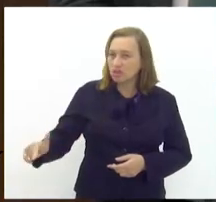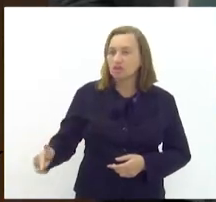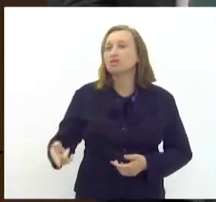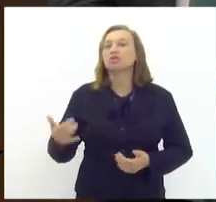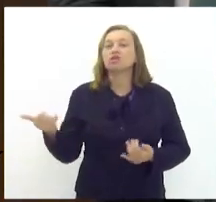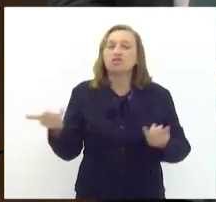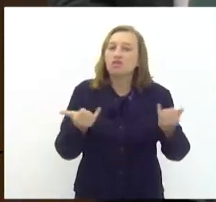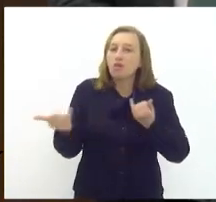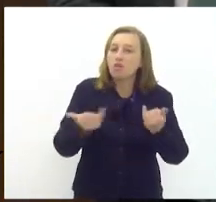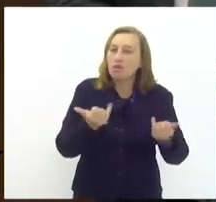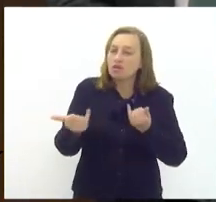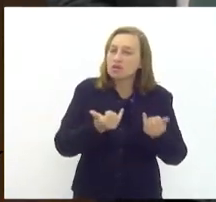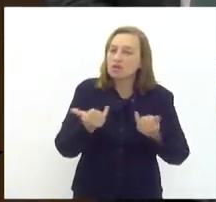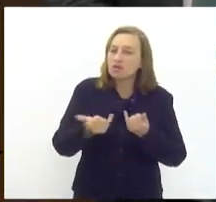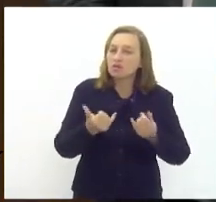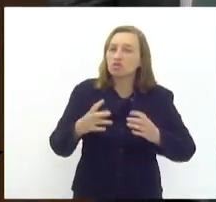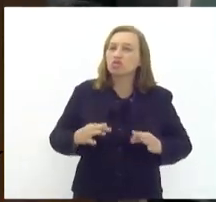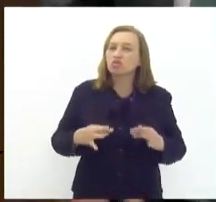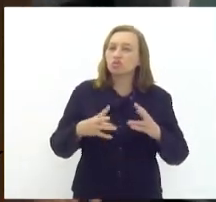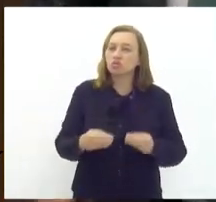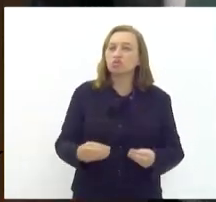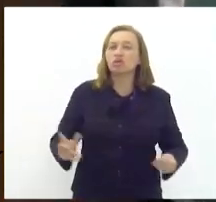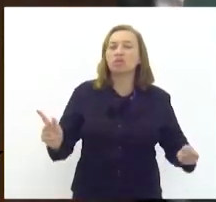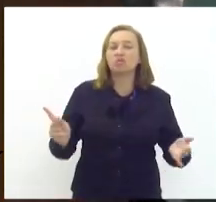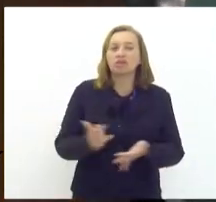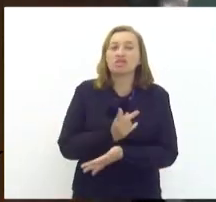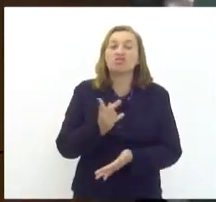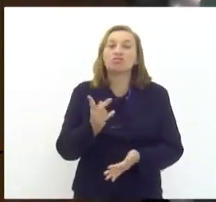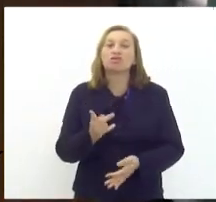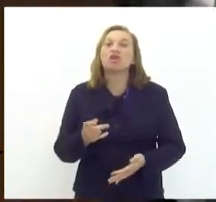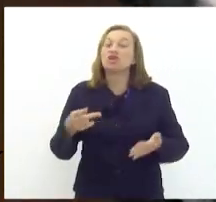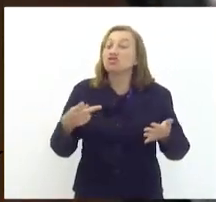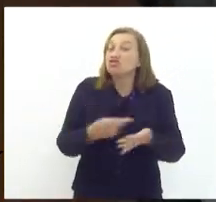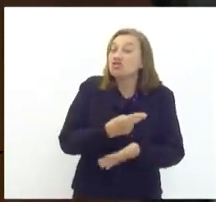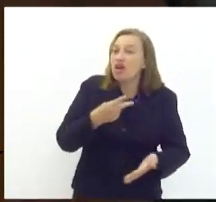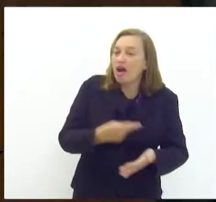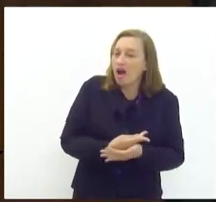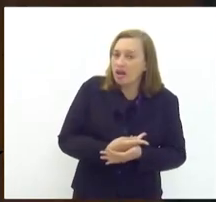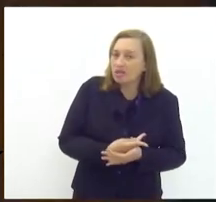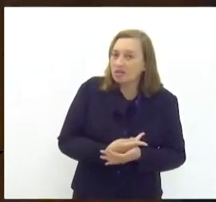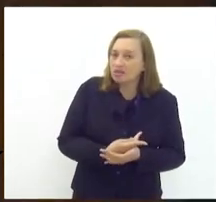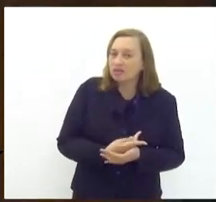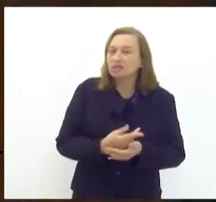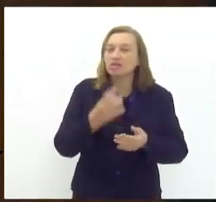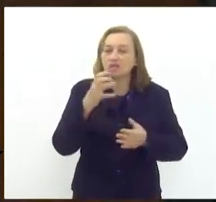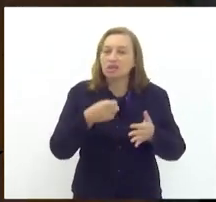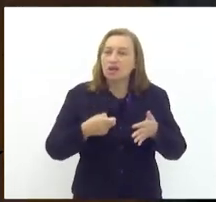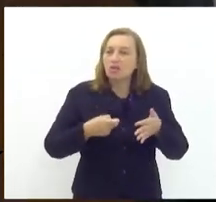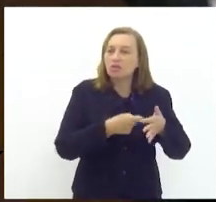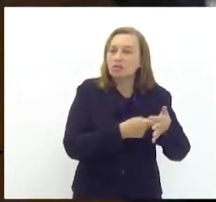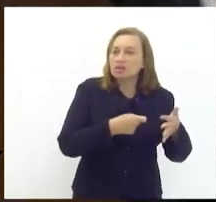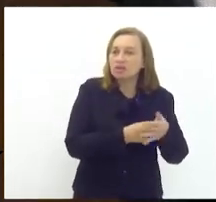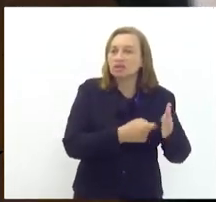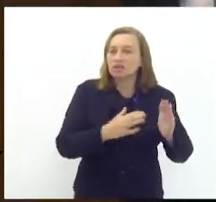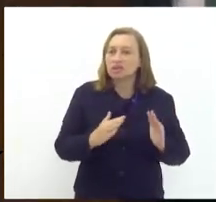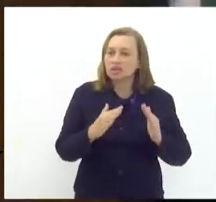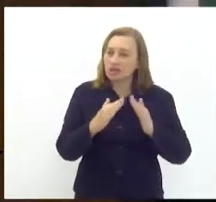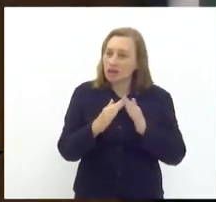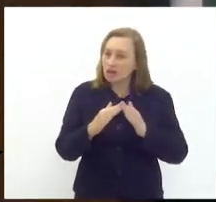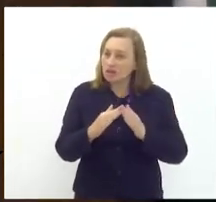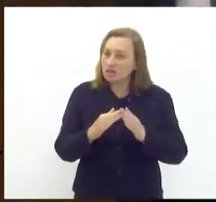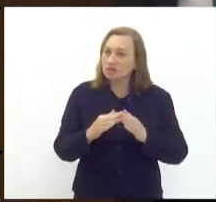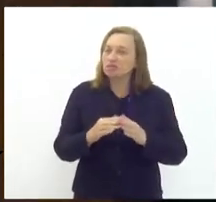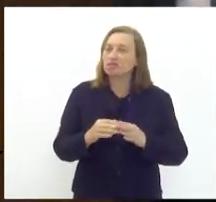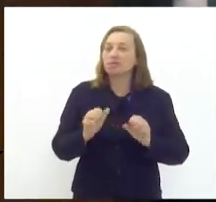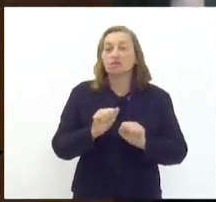evidências dos desmandos dos maus feitos e promovendo denúncias nessa casa de forma muito